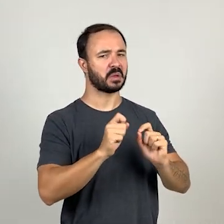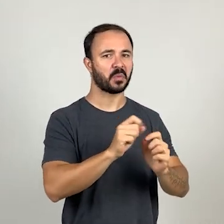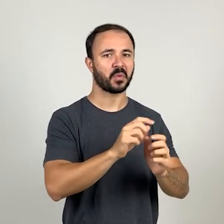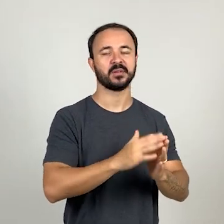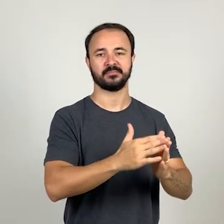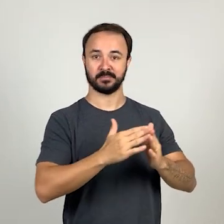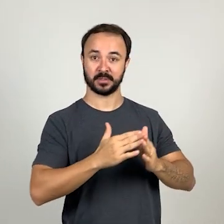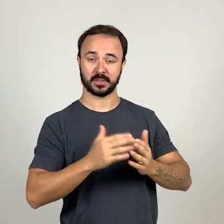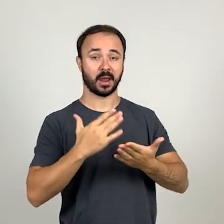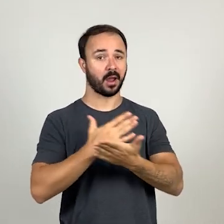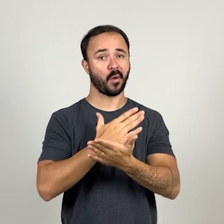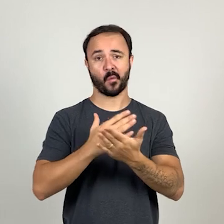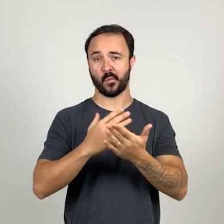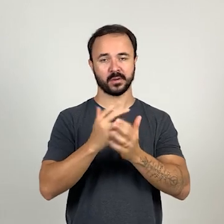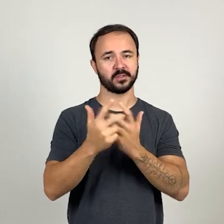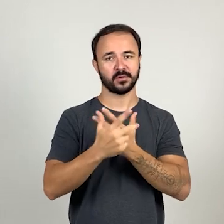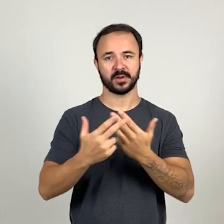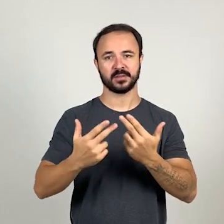alguma coisa.